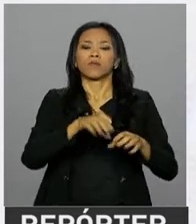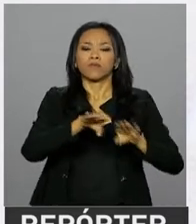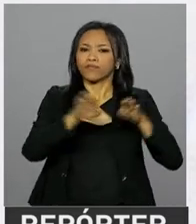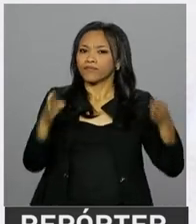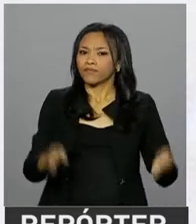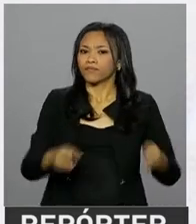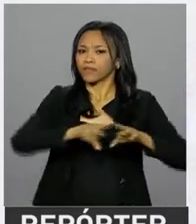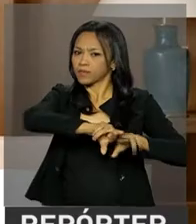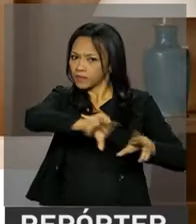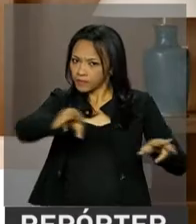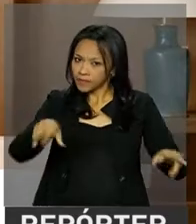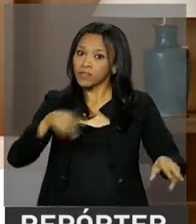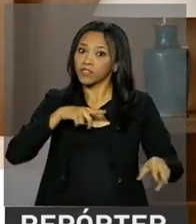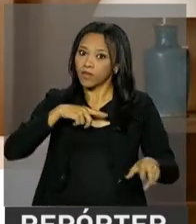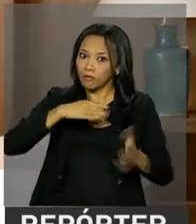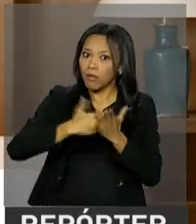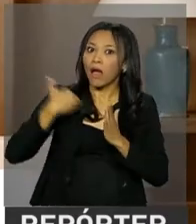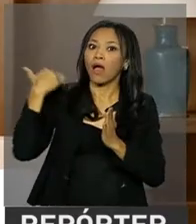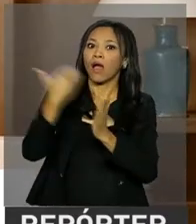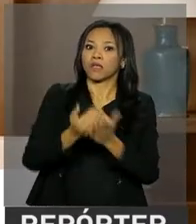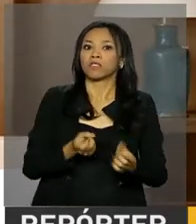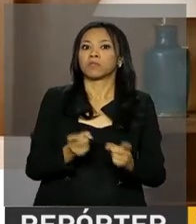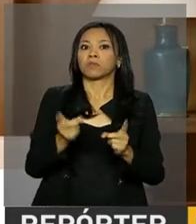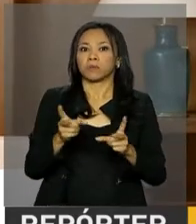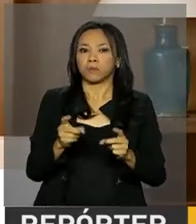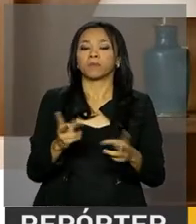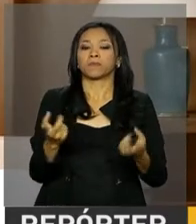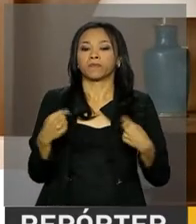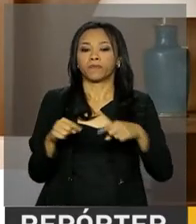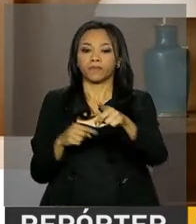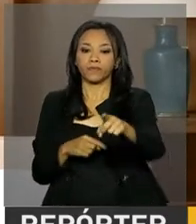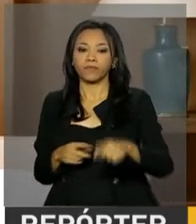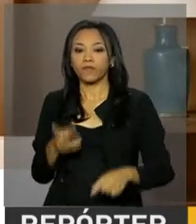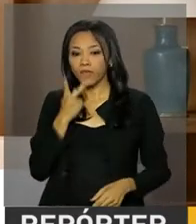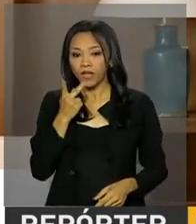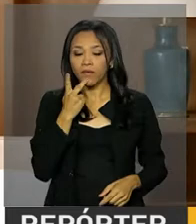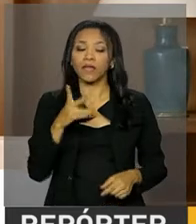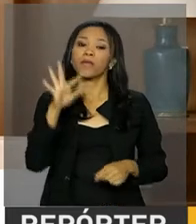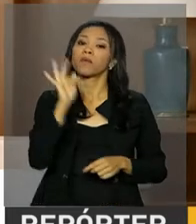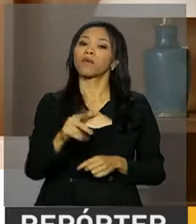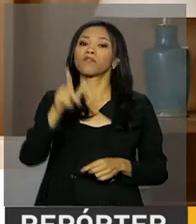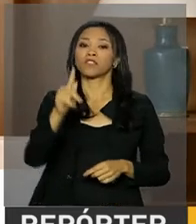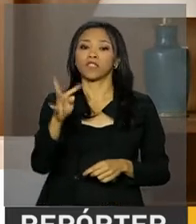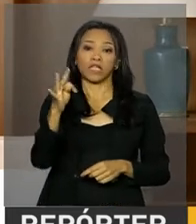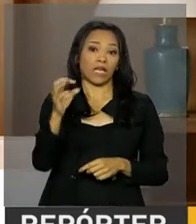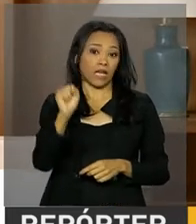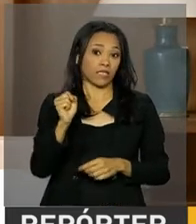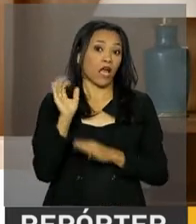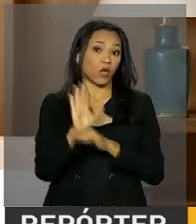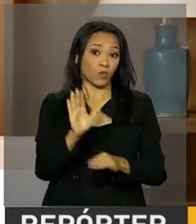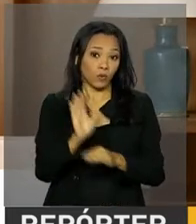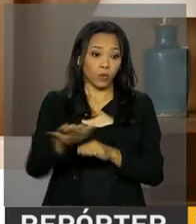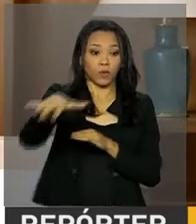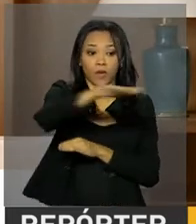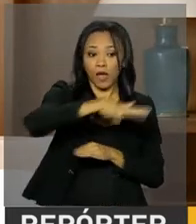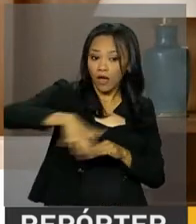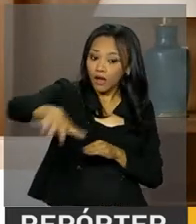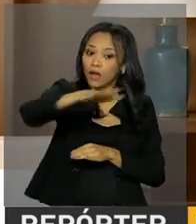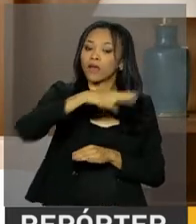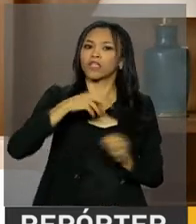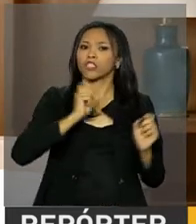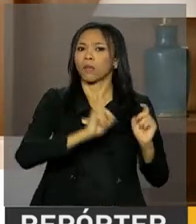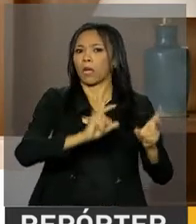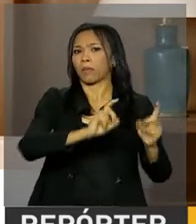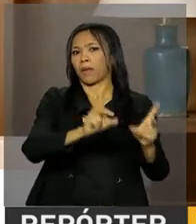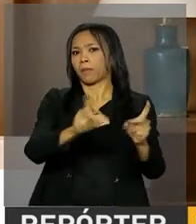incrementos noite olhar para trás daqui a alguns anos para lembrar que o fgts de fato ajudou o varejo a se reunir